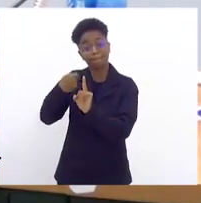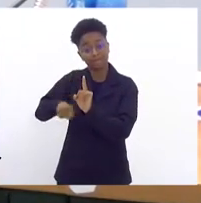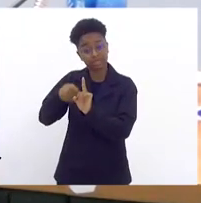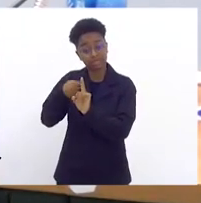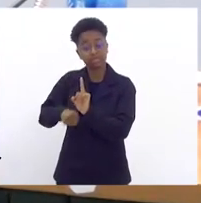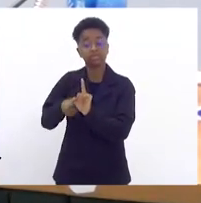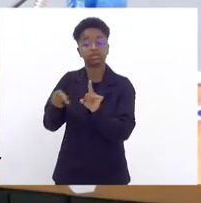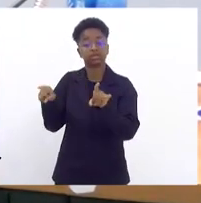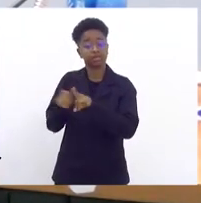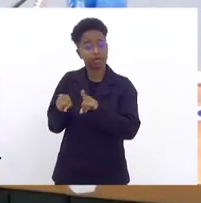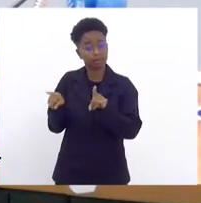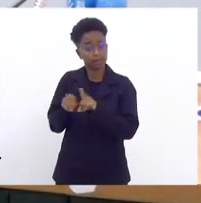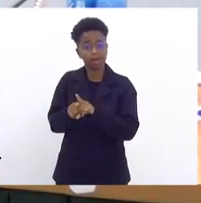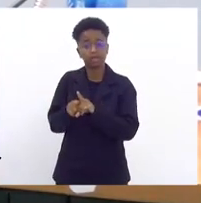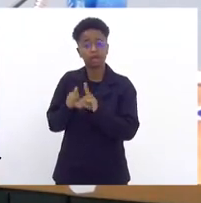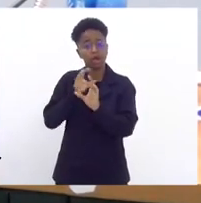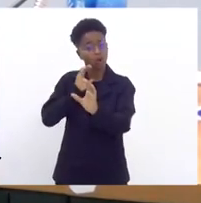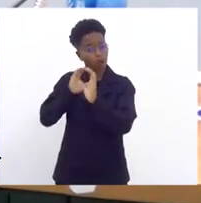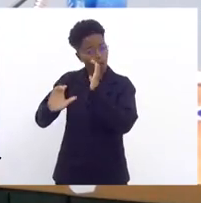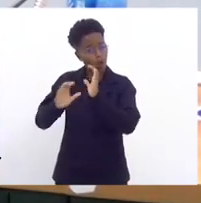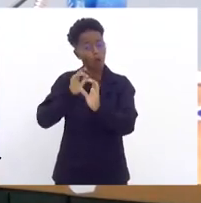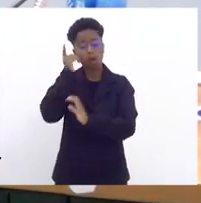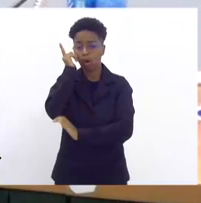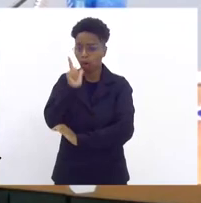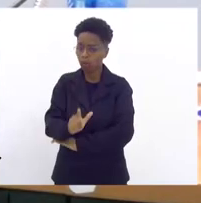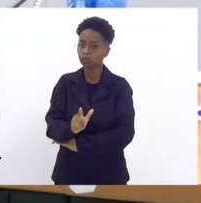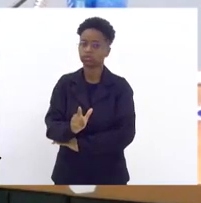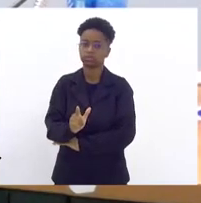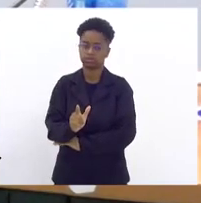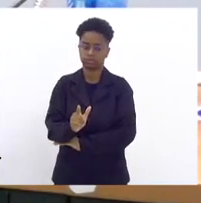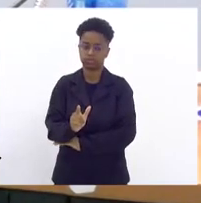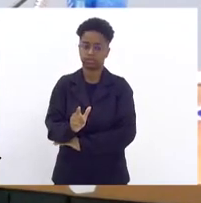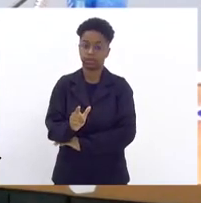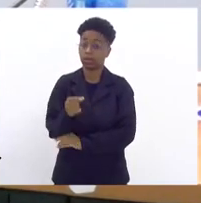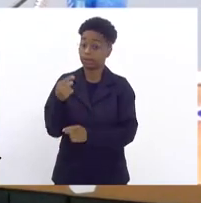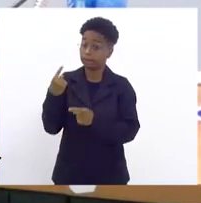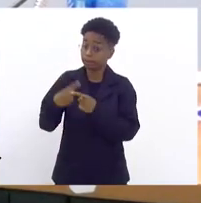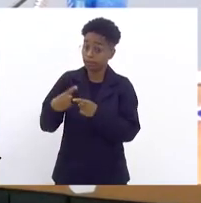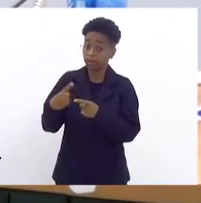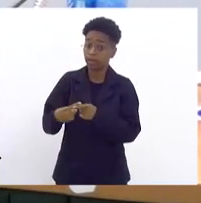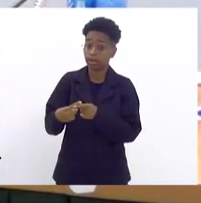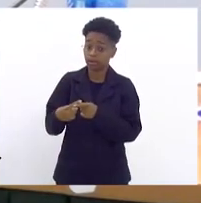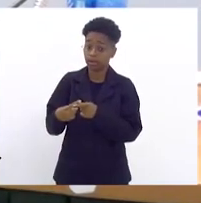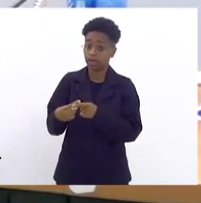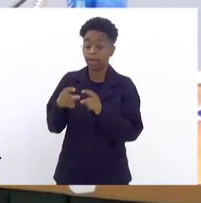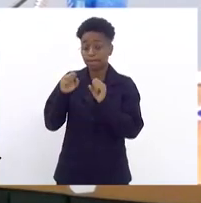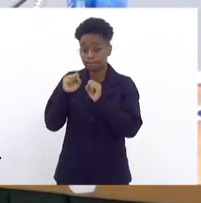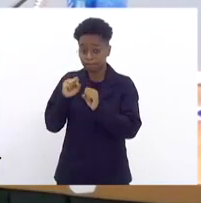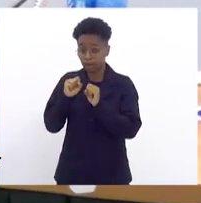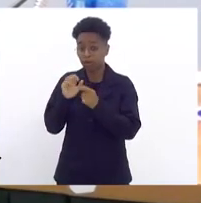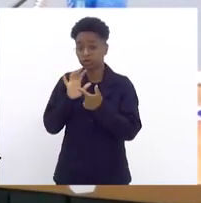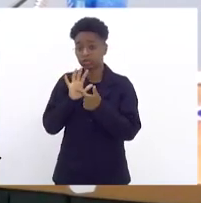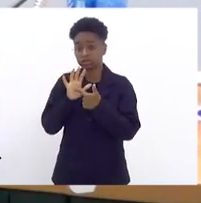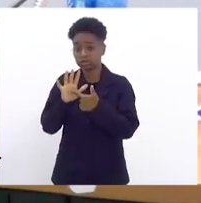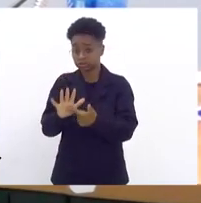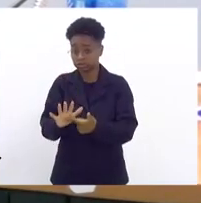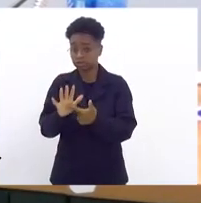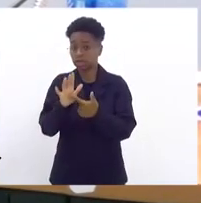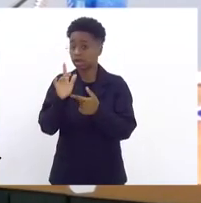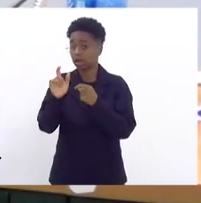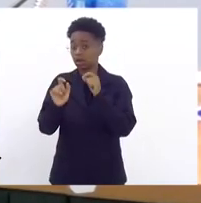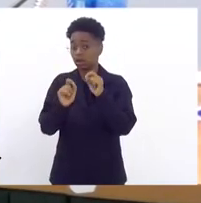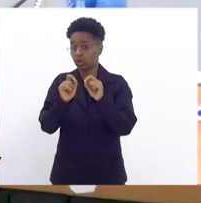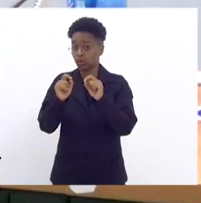acesso comunicacional amplo porque pode se caracterizar eventualmente